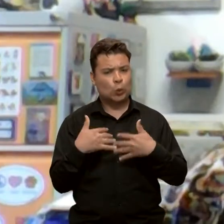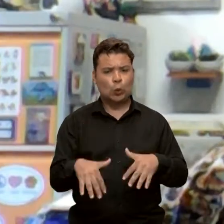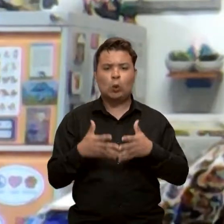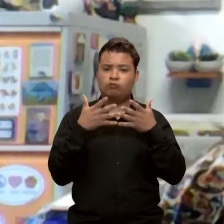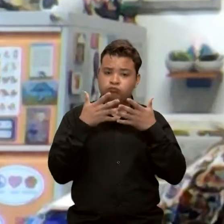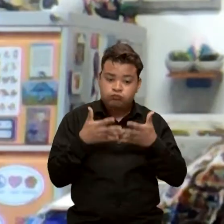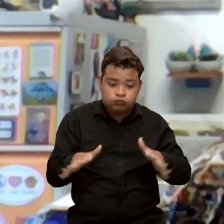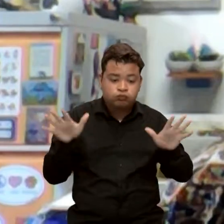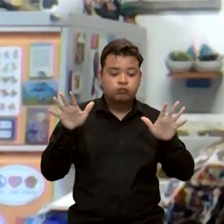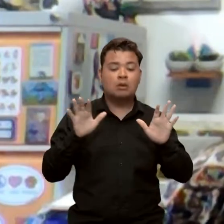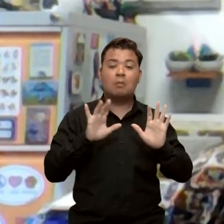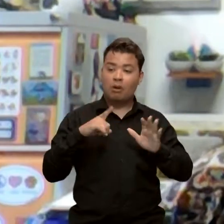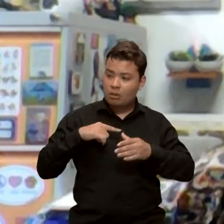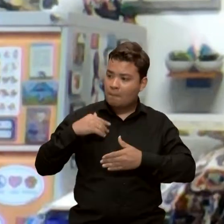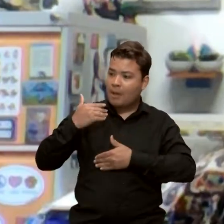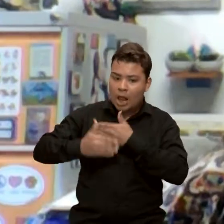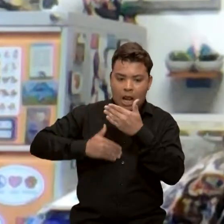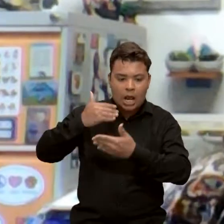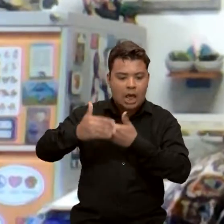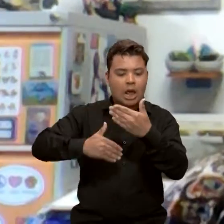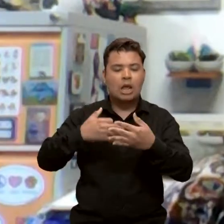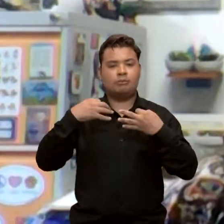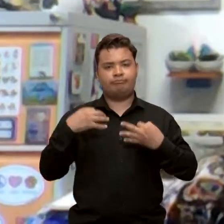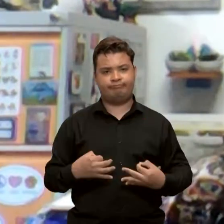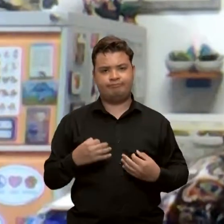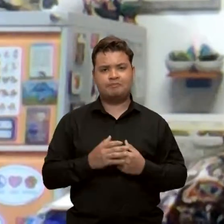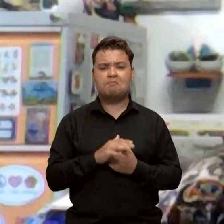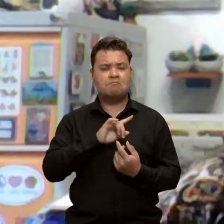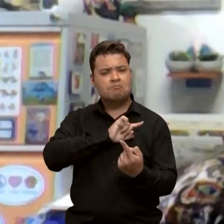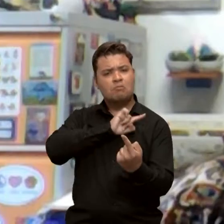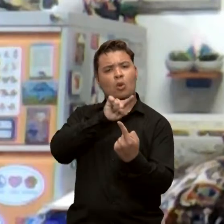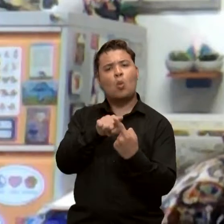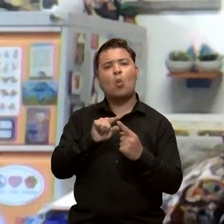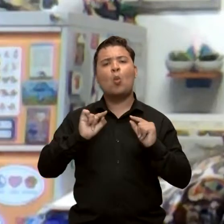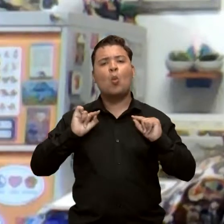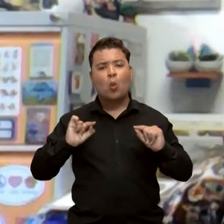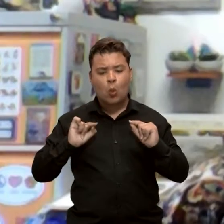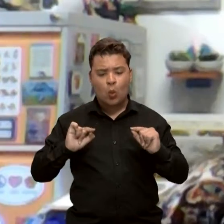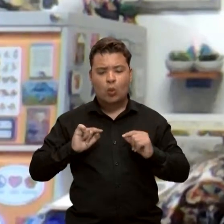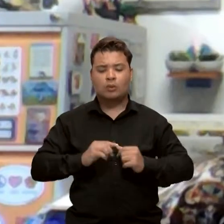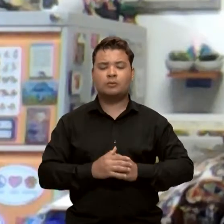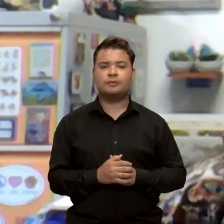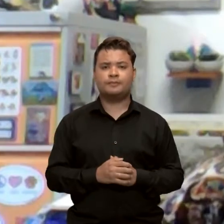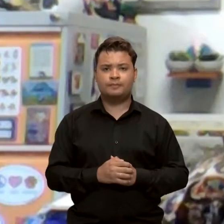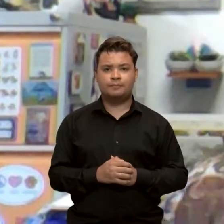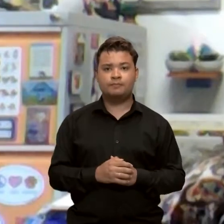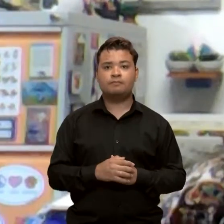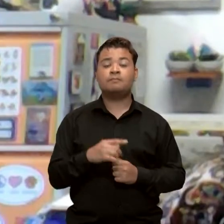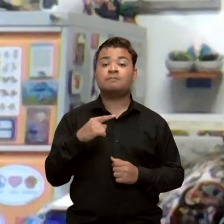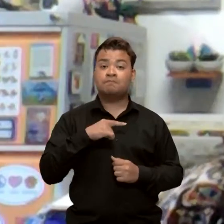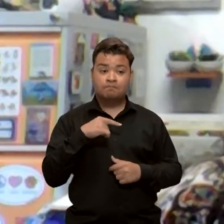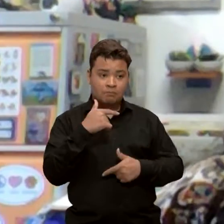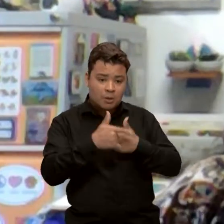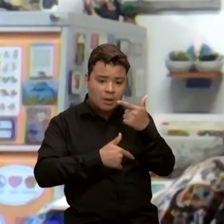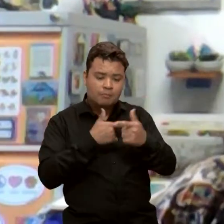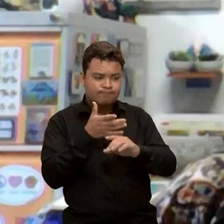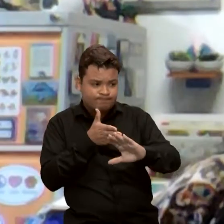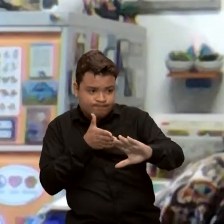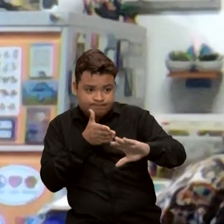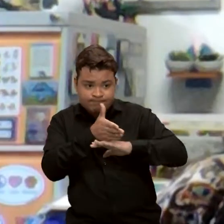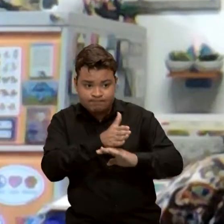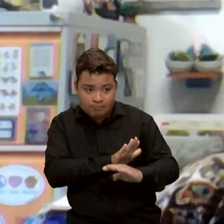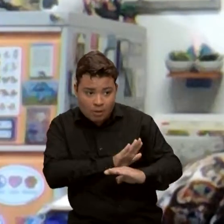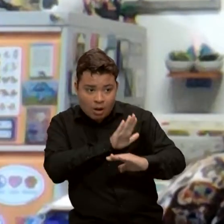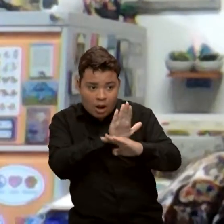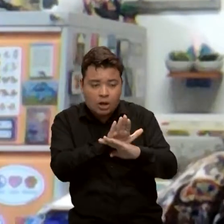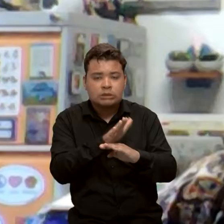escalonada, e o objetivo principal é fazer não só uma ação de intervenção para auxiliar nos